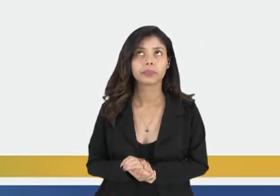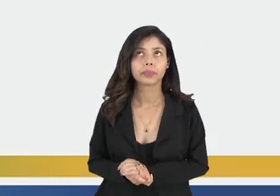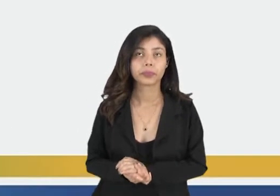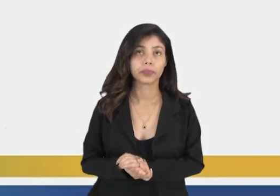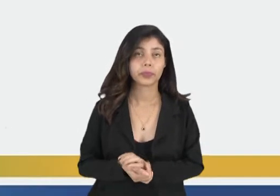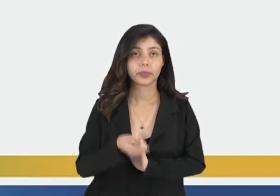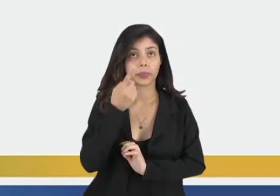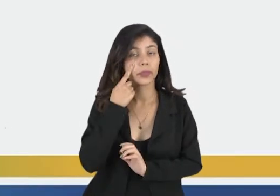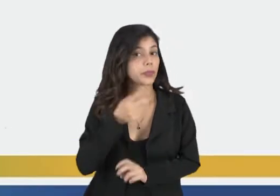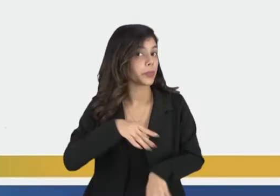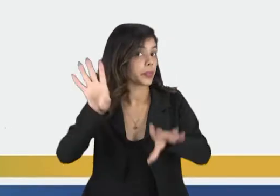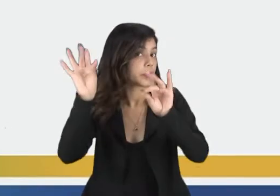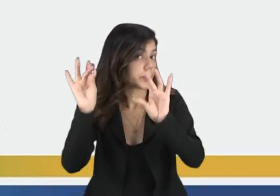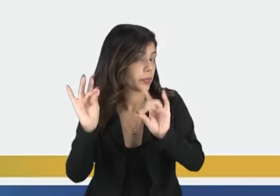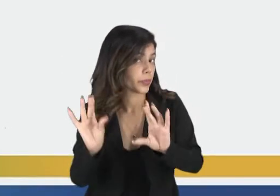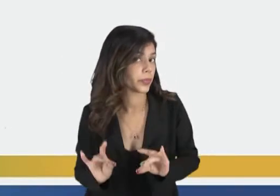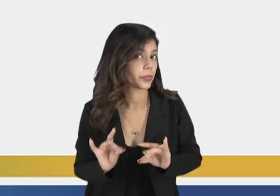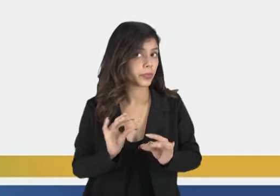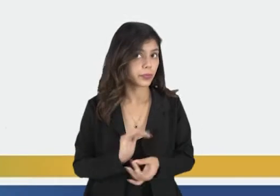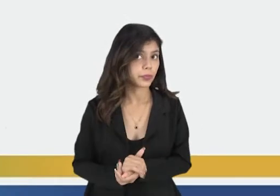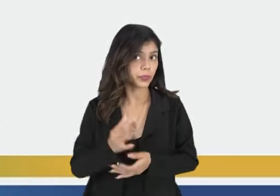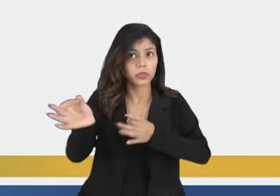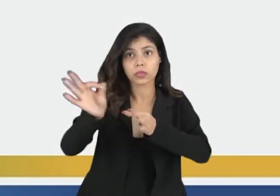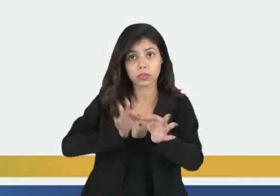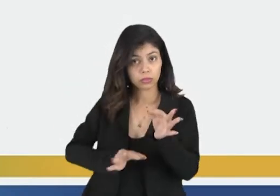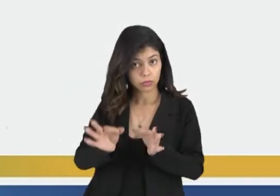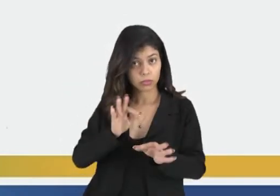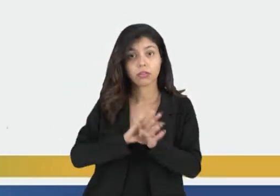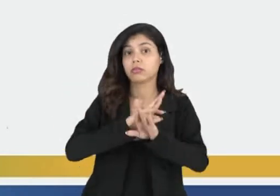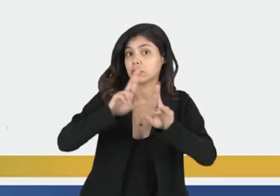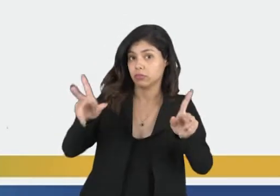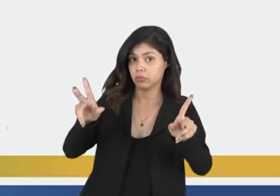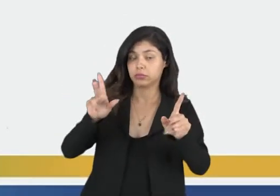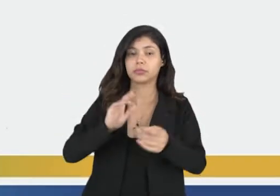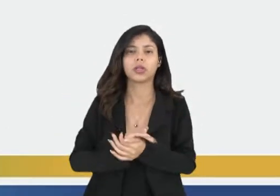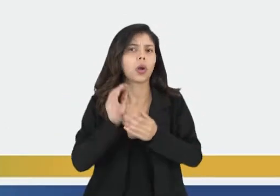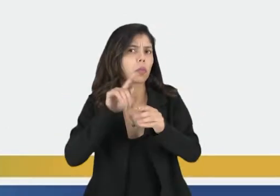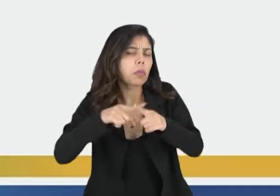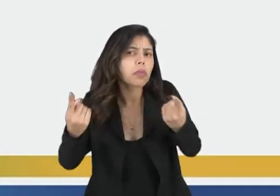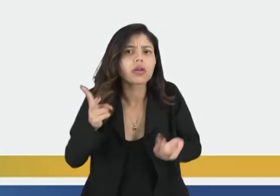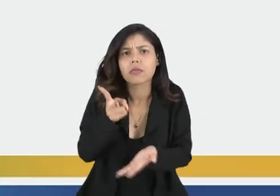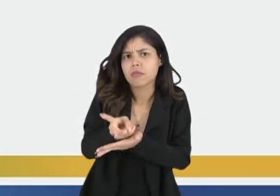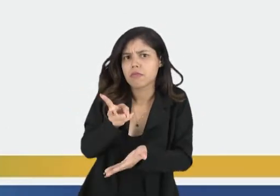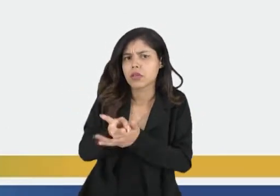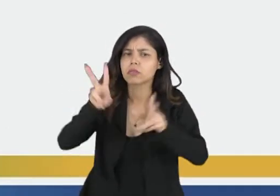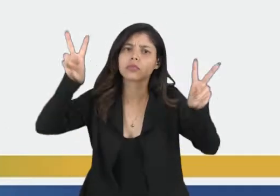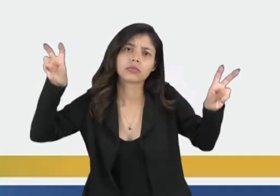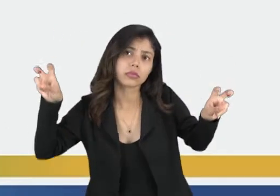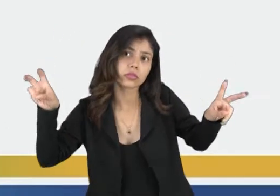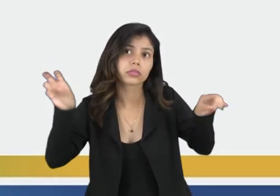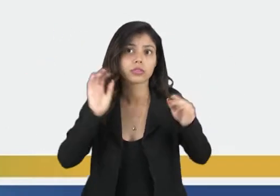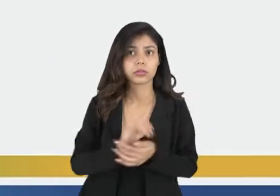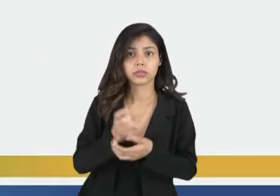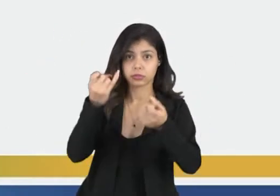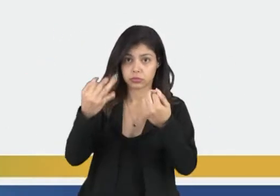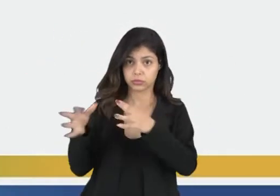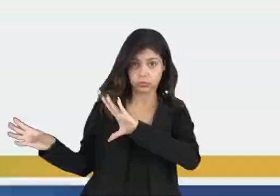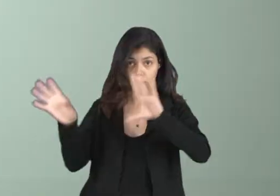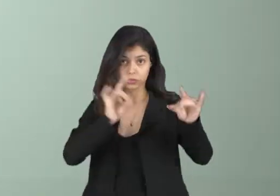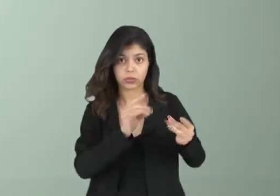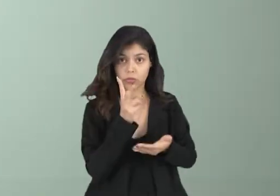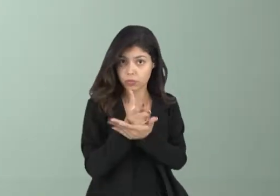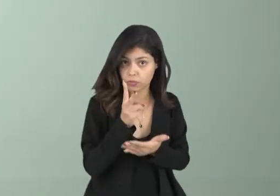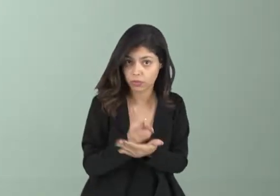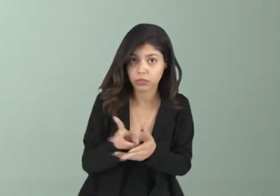Vamos observar cada título. Eles são organizados de maneira diferente, por mais que tratem do mesmo tema, por mais que abordem sobre o